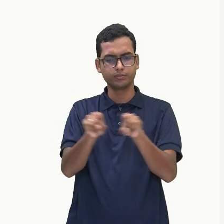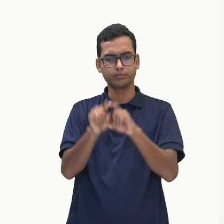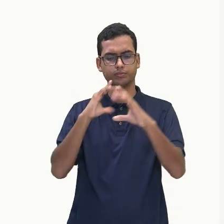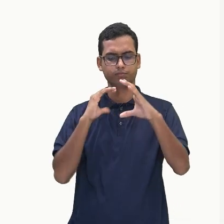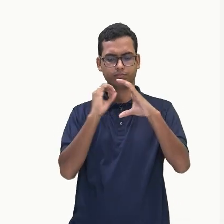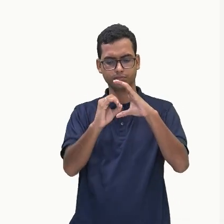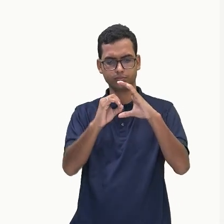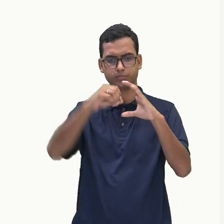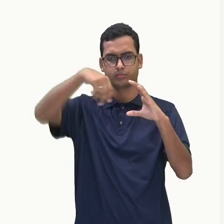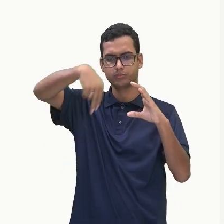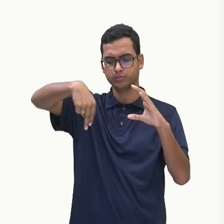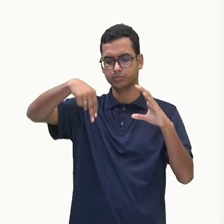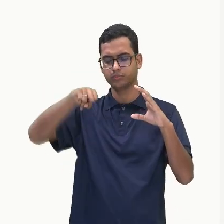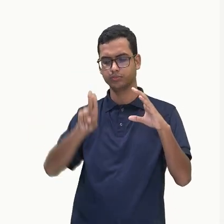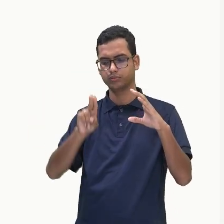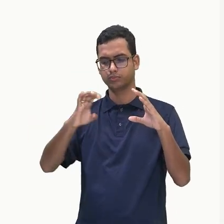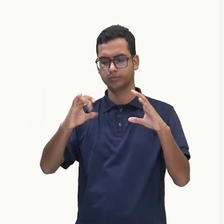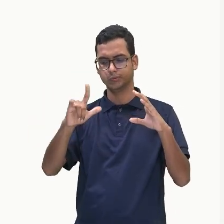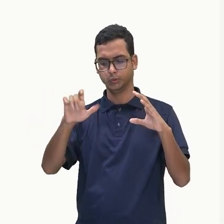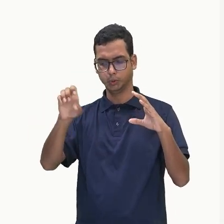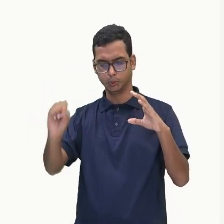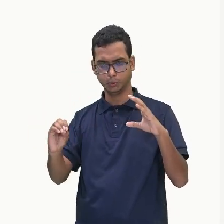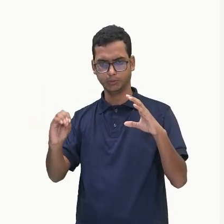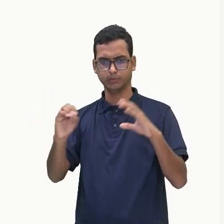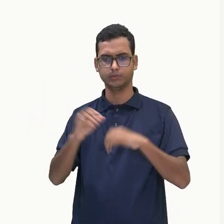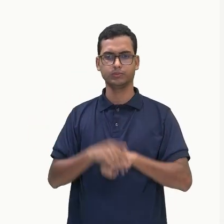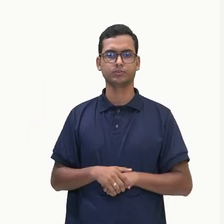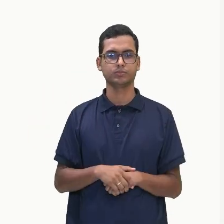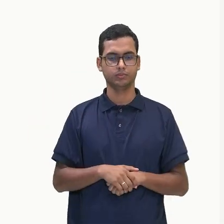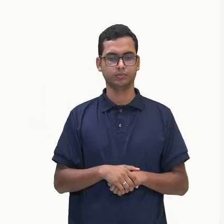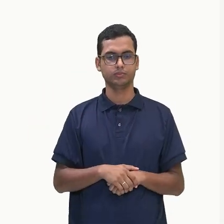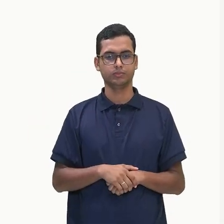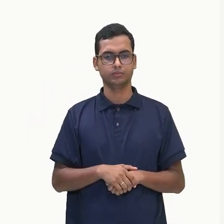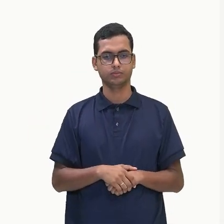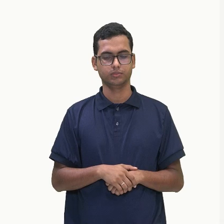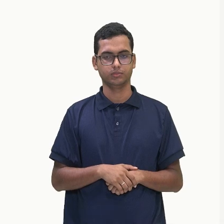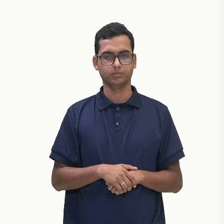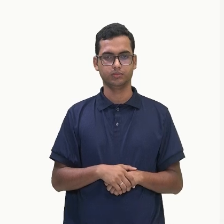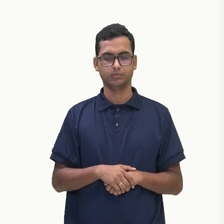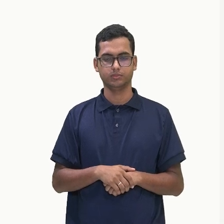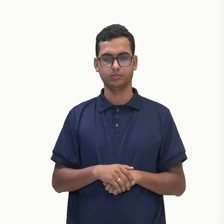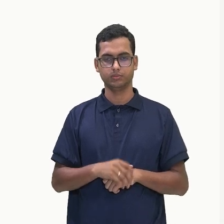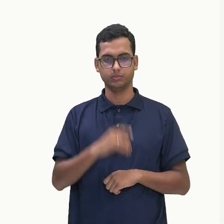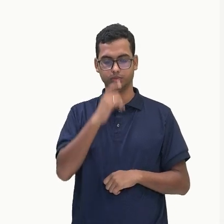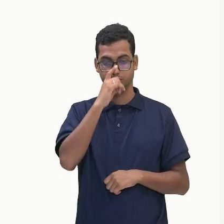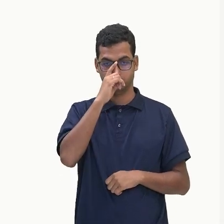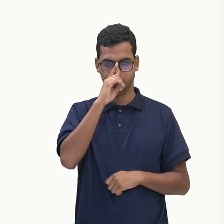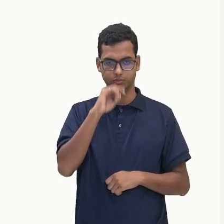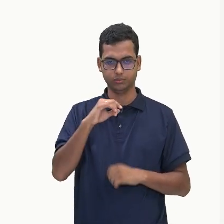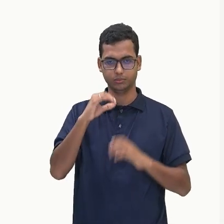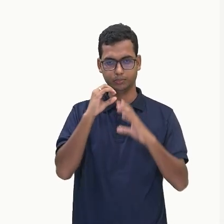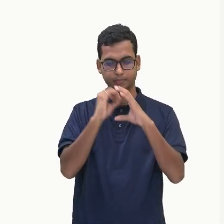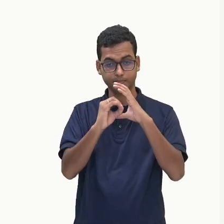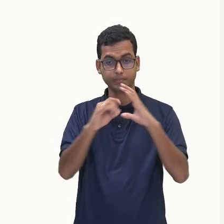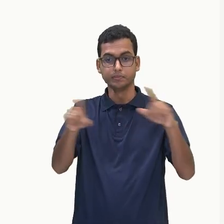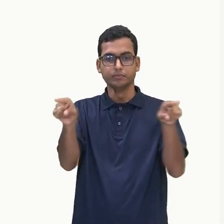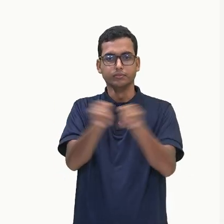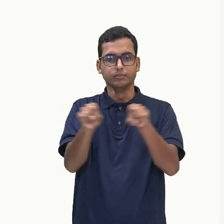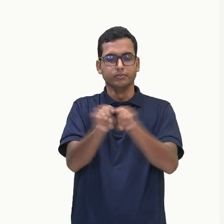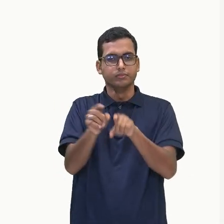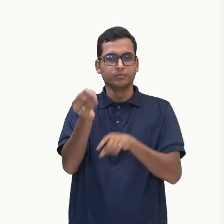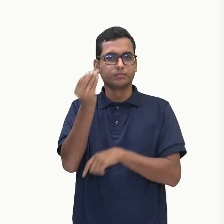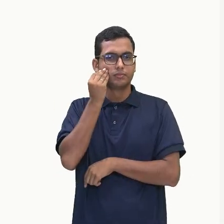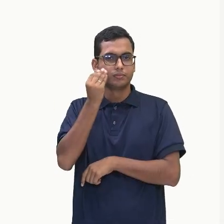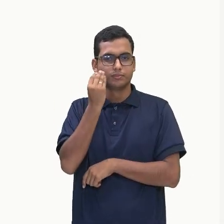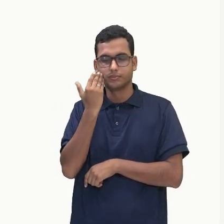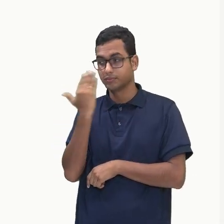Então o núcleo ele é todo esse espaço aqui, tá? Que fica mais ao centro da célula. Núcleo, nucleolo. Observem